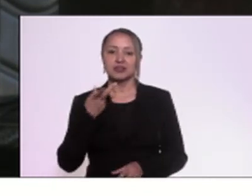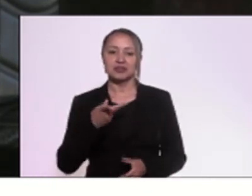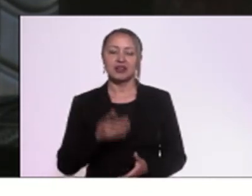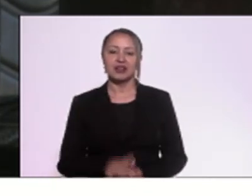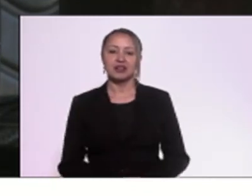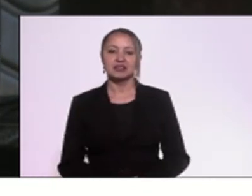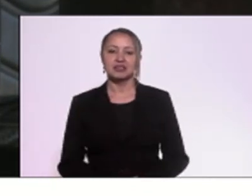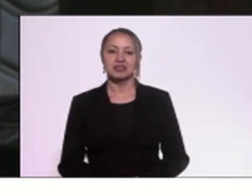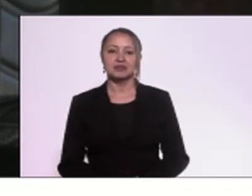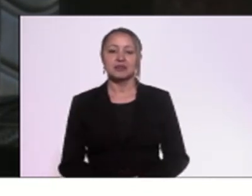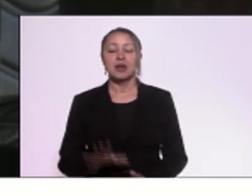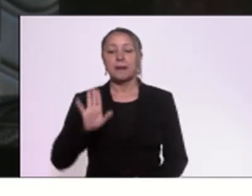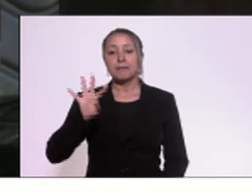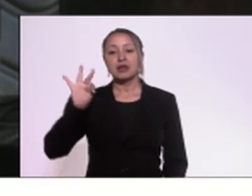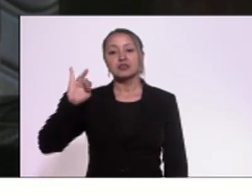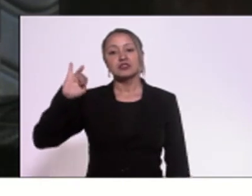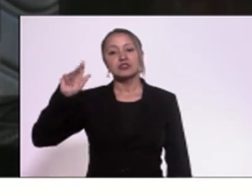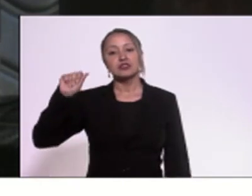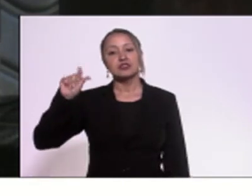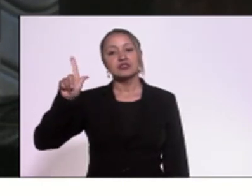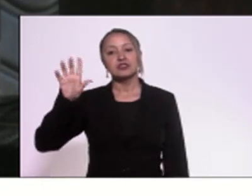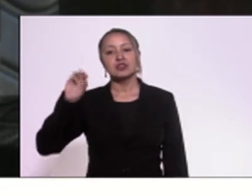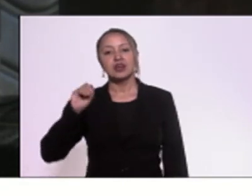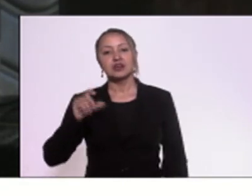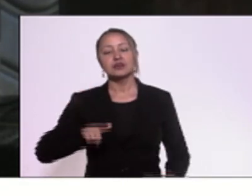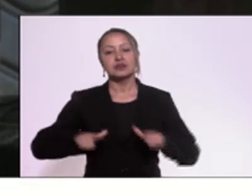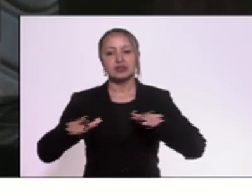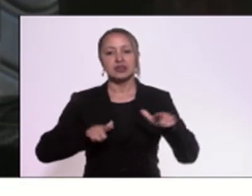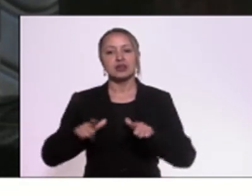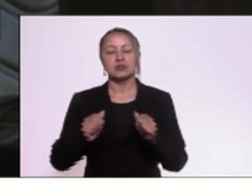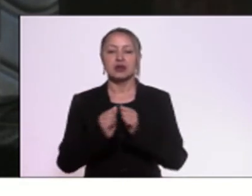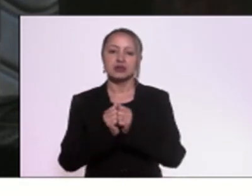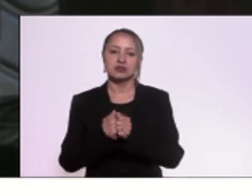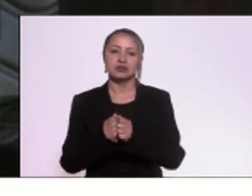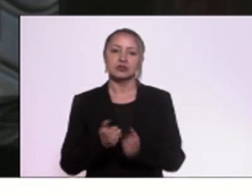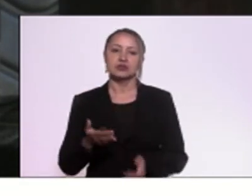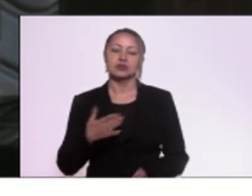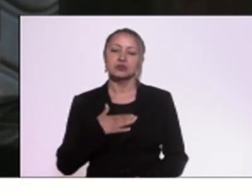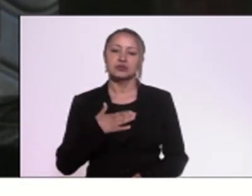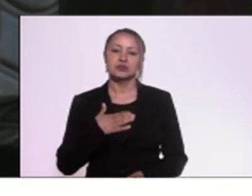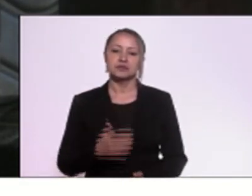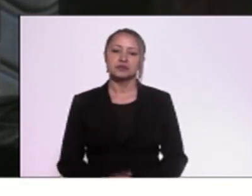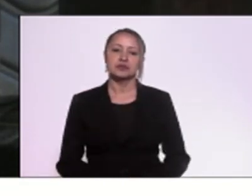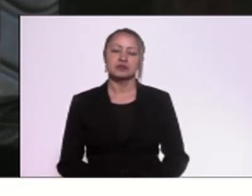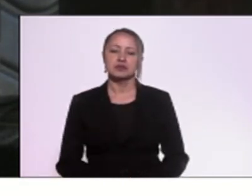para dar uma palavra, ele que é presidente da Rio Filme, e está representando o Adolfo Conde, nosso amigo.